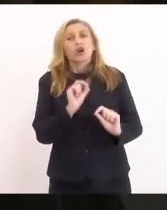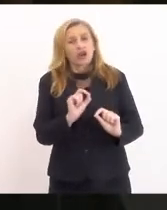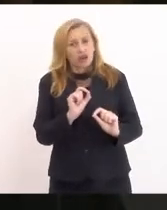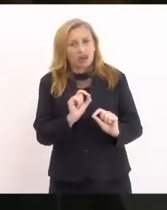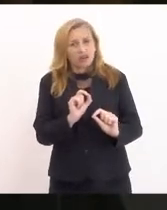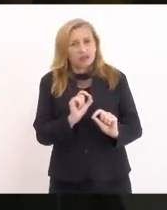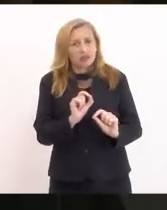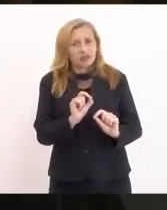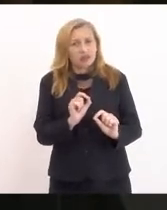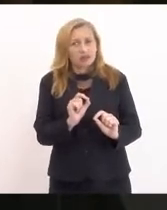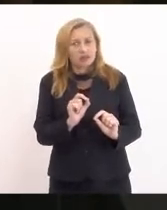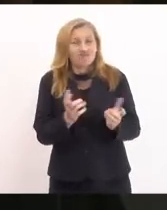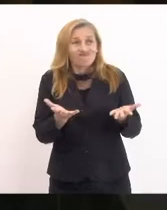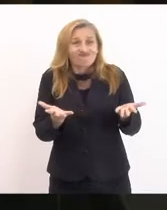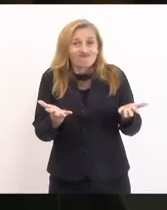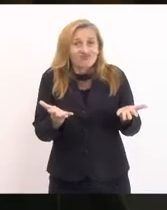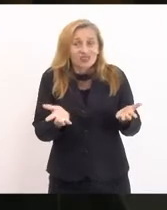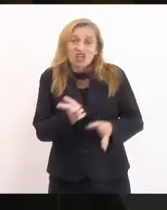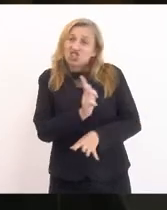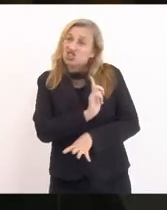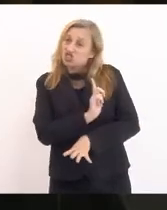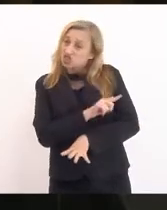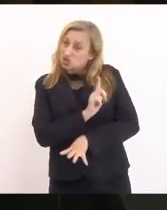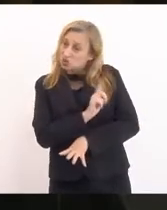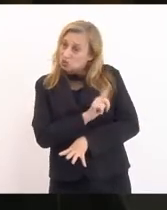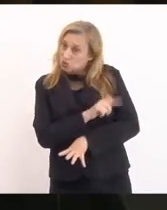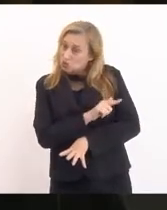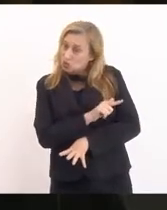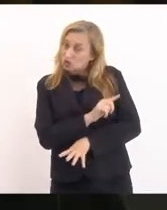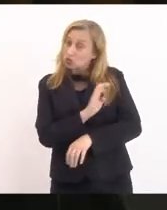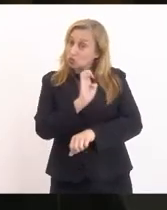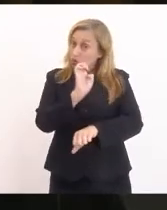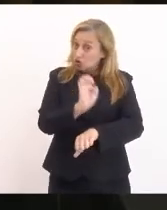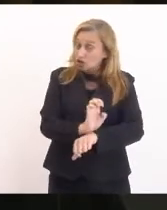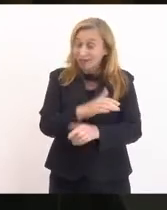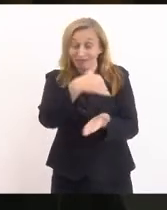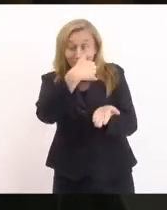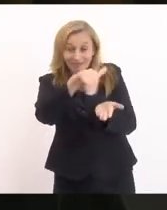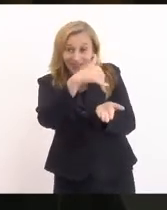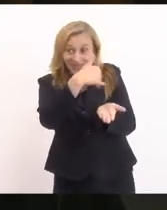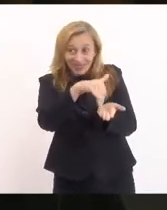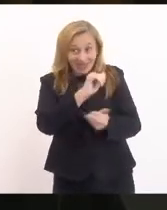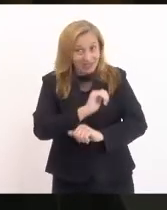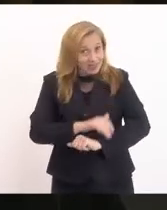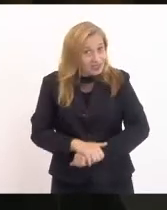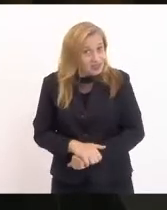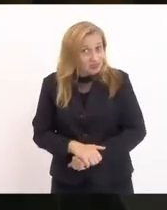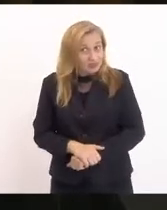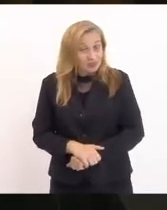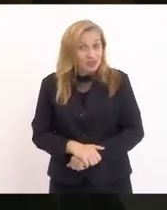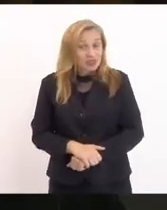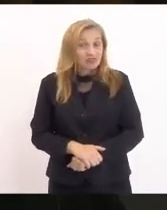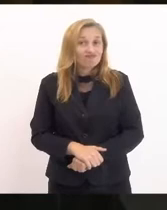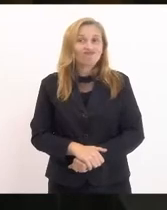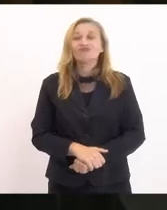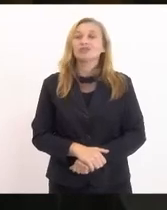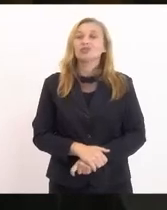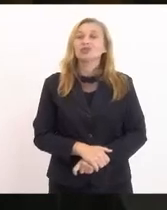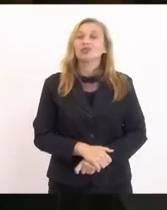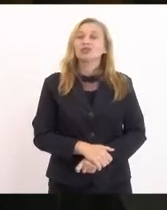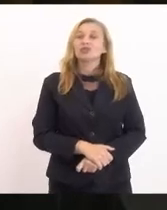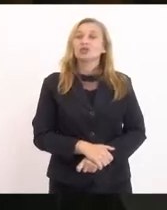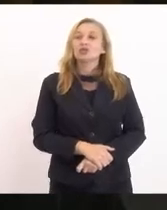que as gestões do estado das secretarias estarão sob